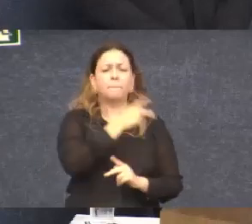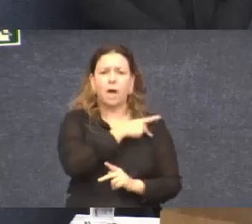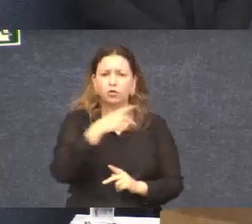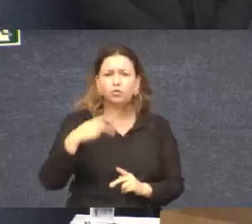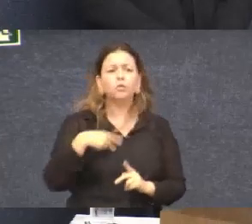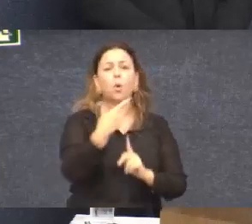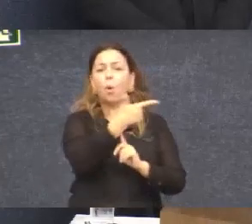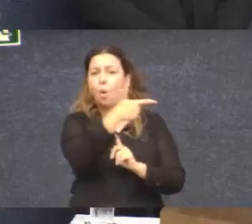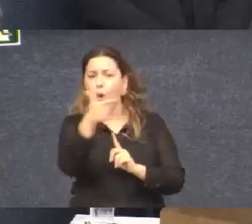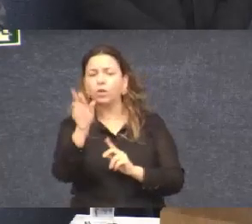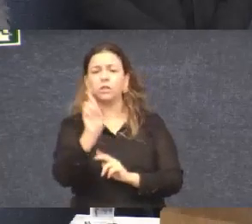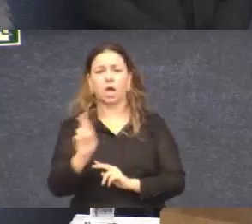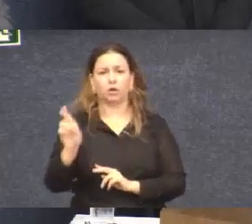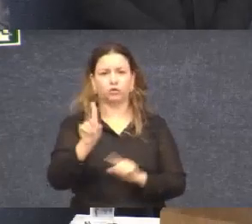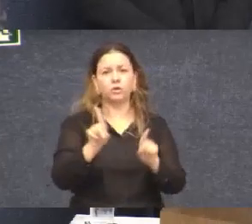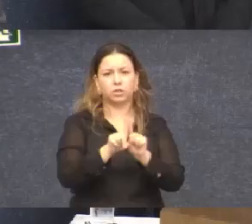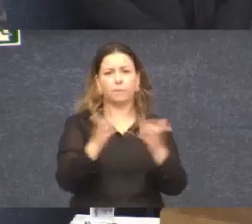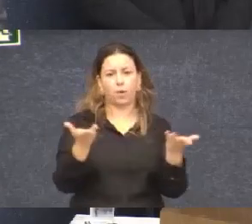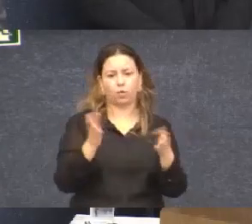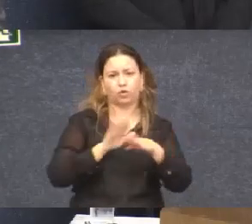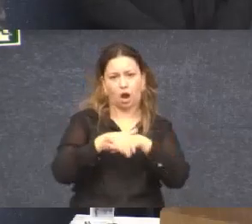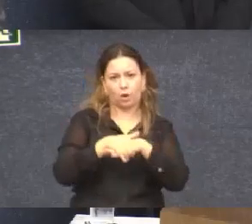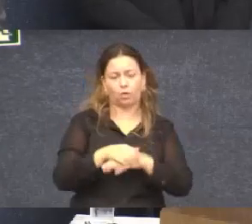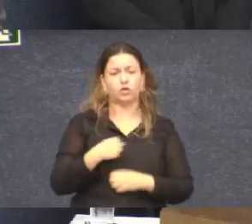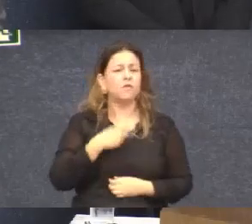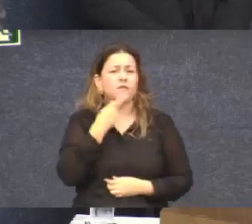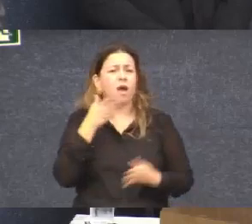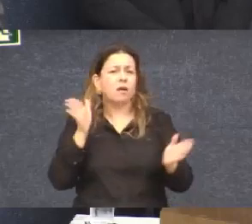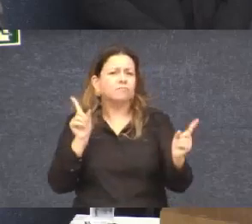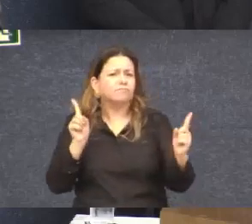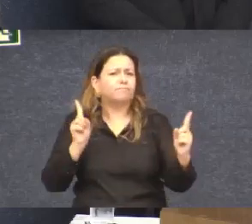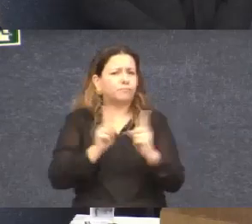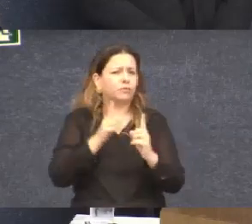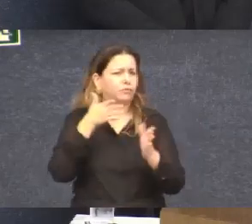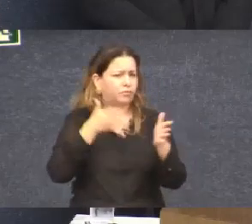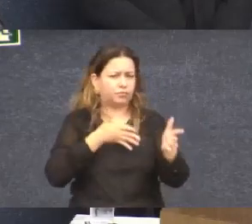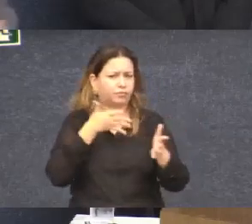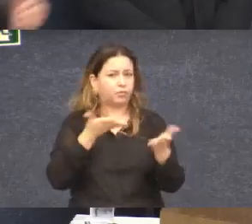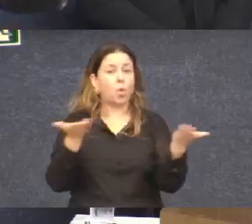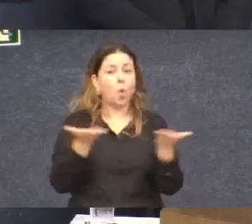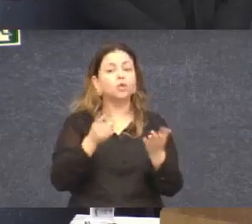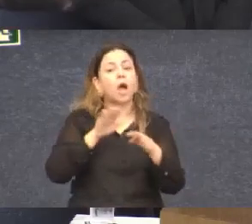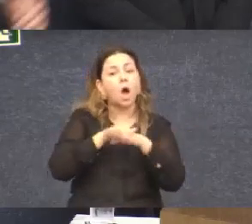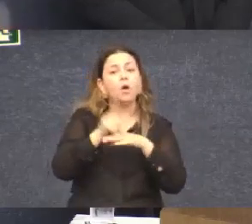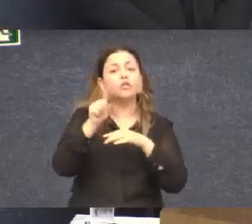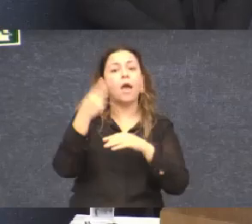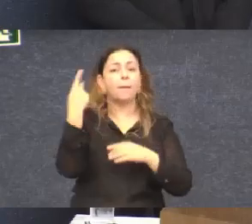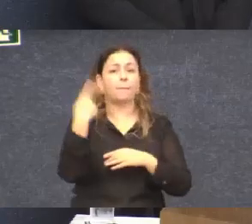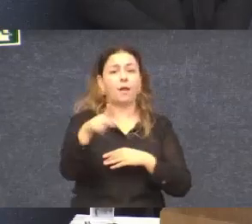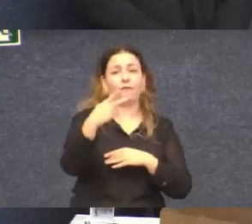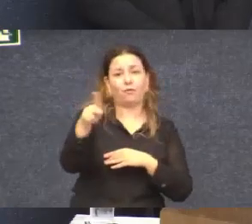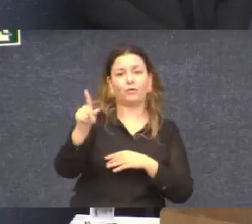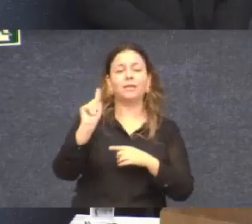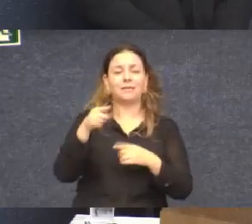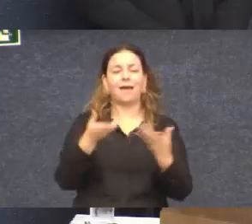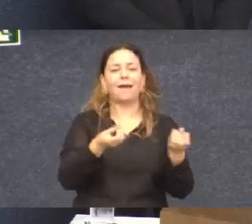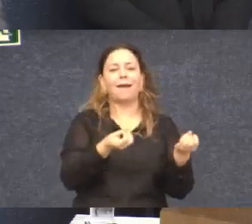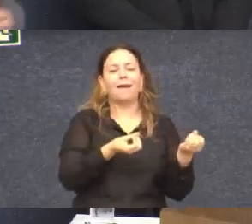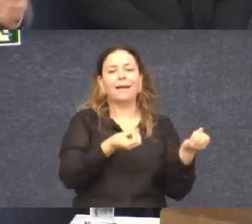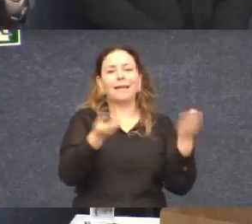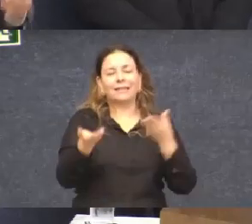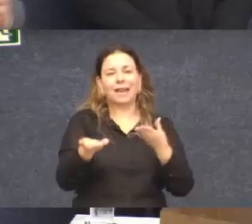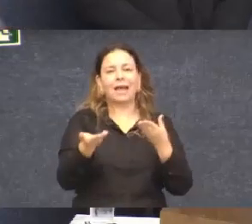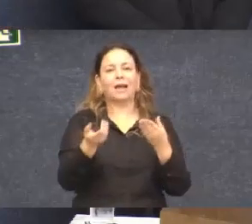religiões que estão aqui nessa noite. Minha palavra será bem breve, hoje à noite é de vocês, hoje à noite é da entrega, onde o nosso